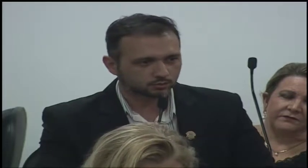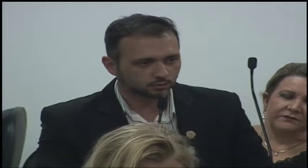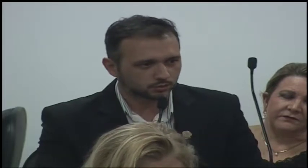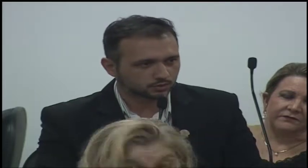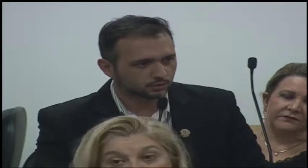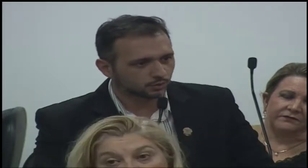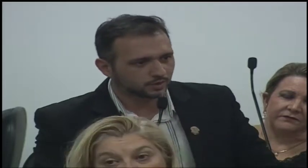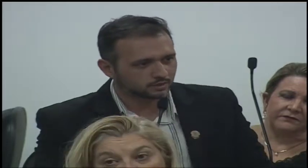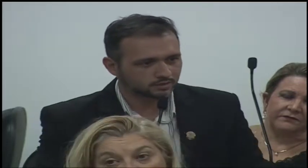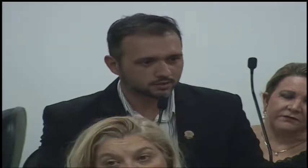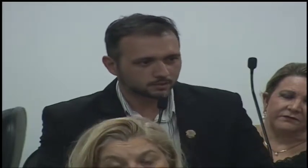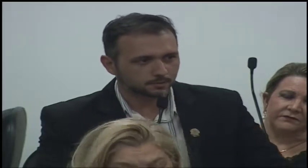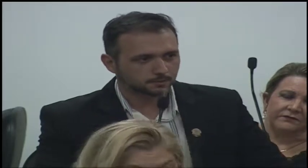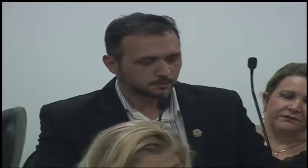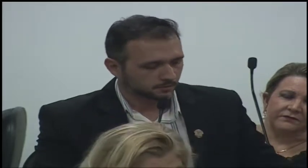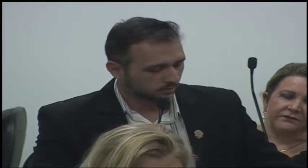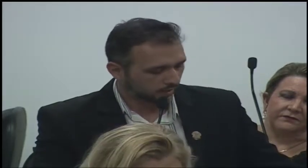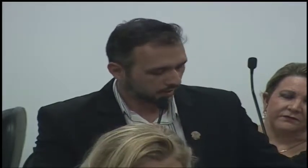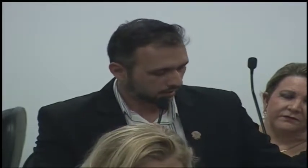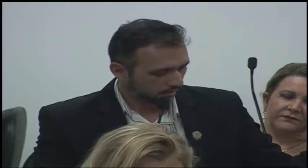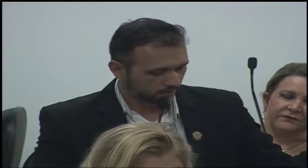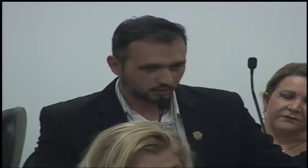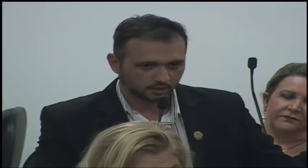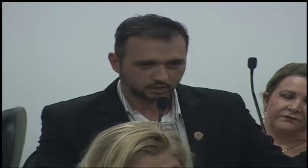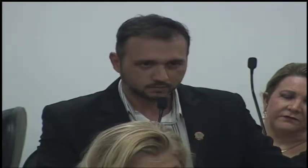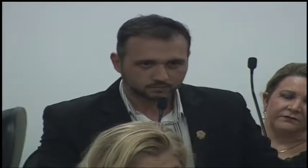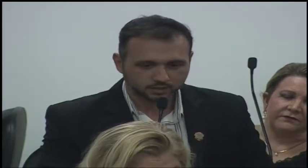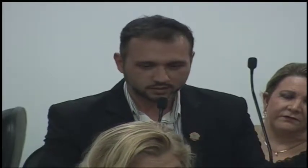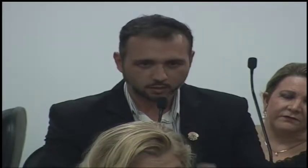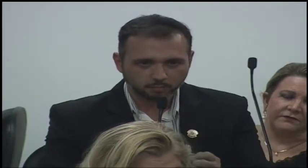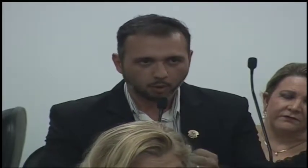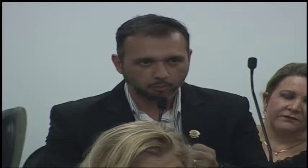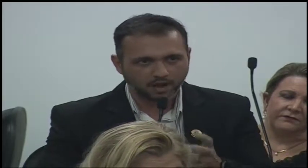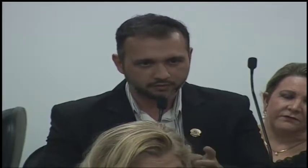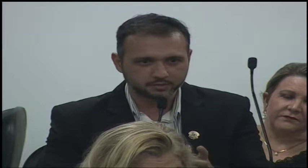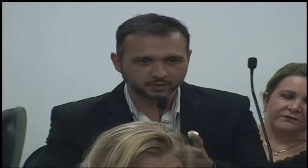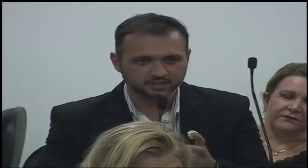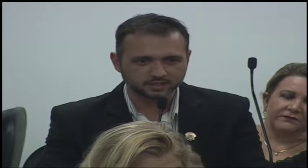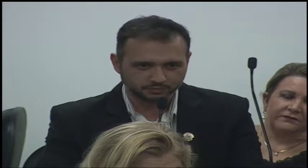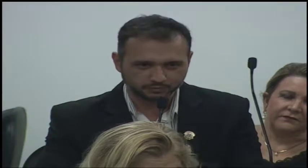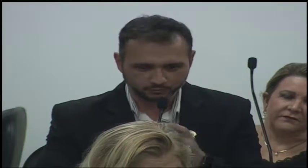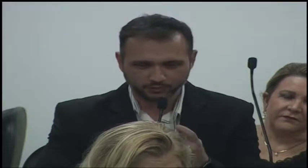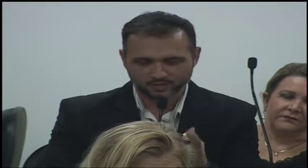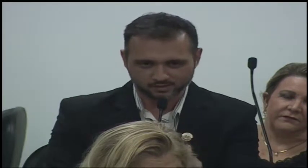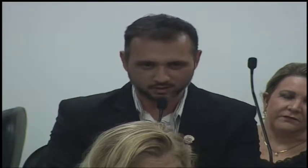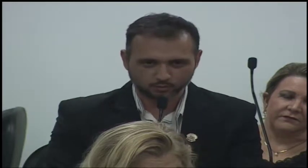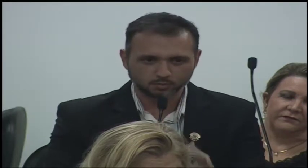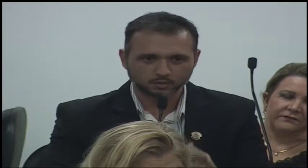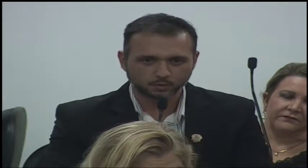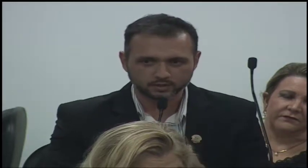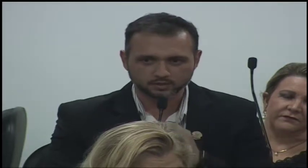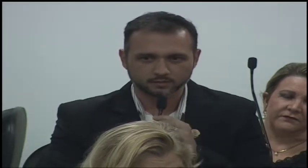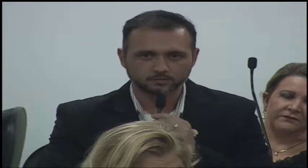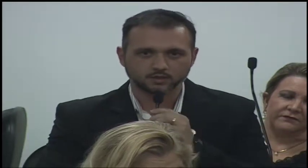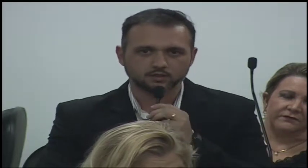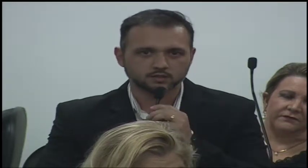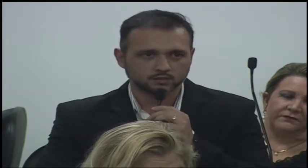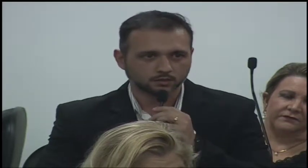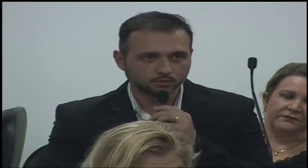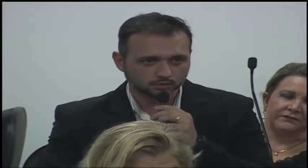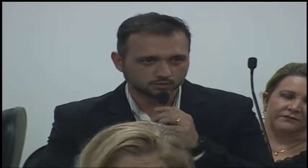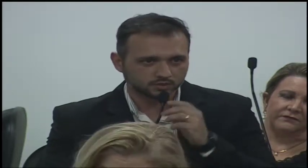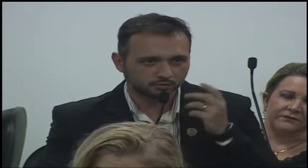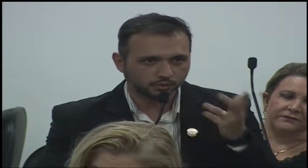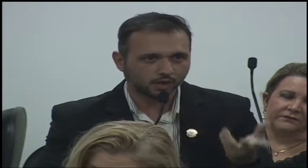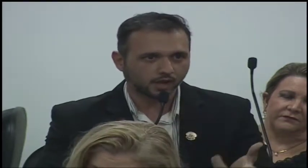físicas ou condições, né, que estão palpáveis para a gente fazer alguma coisa.